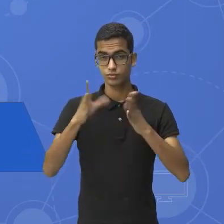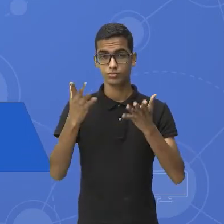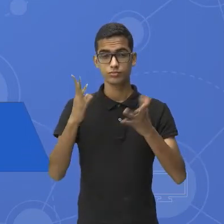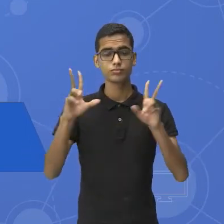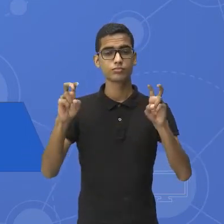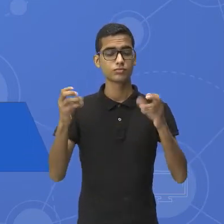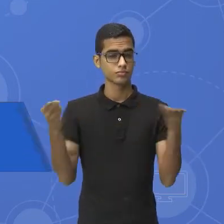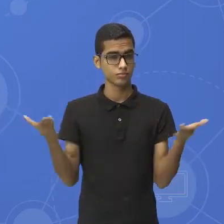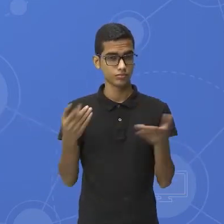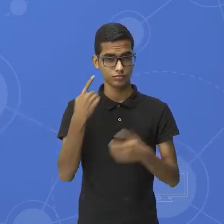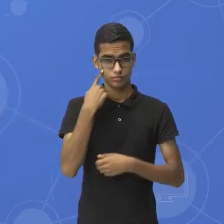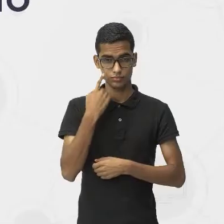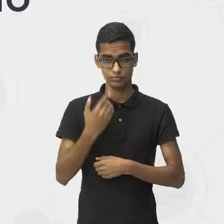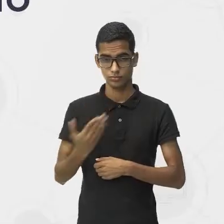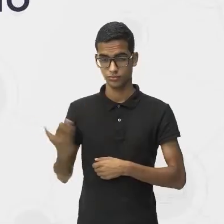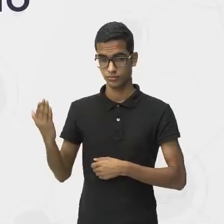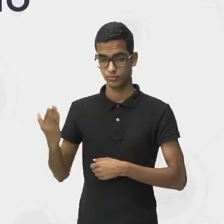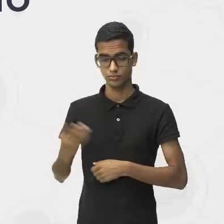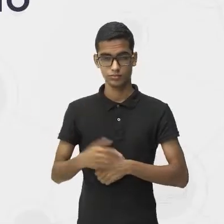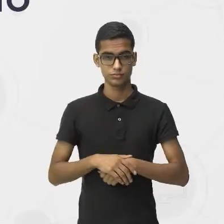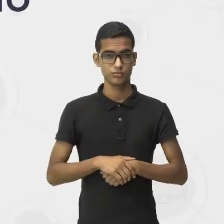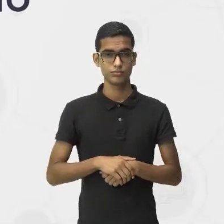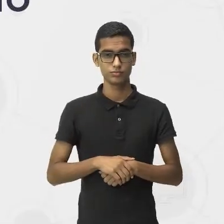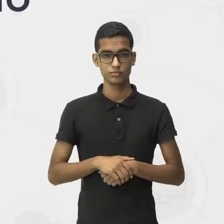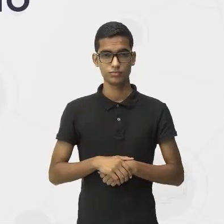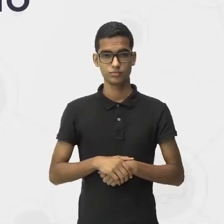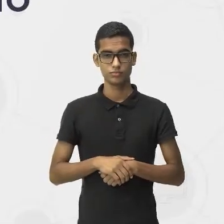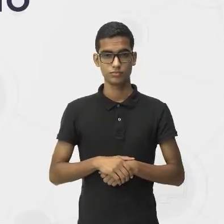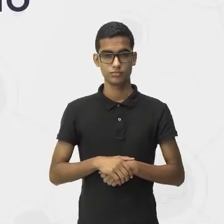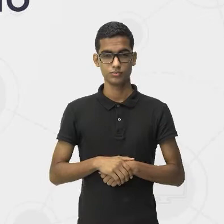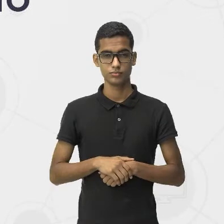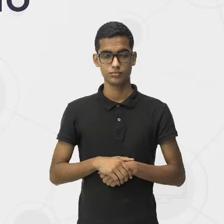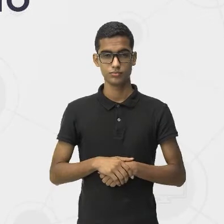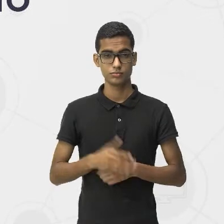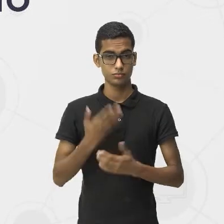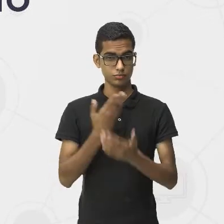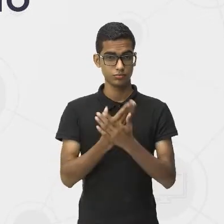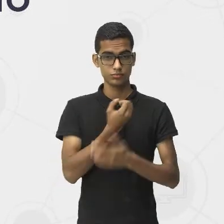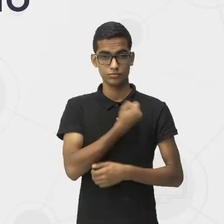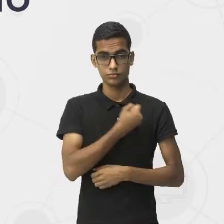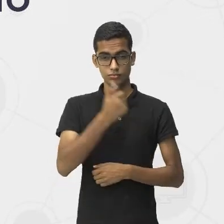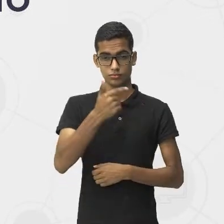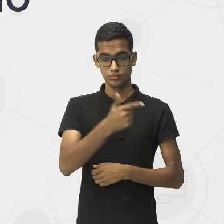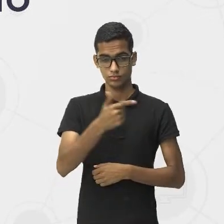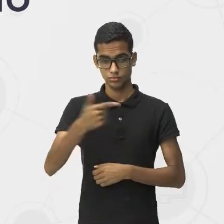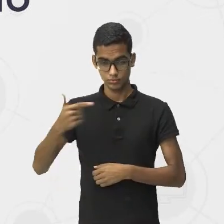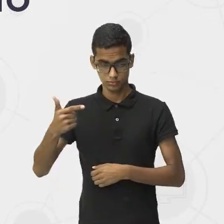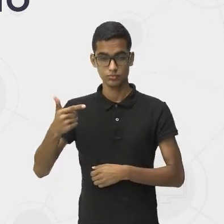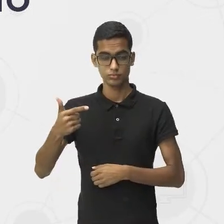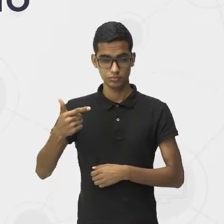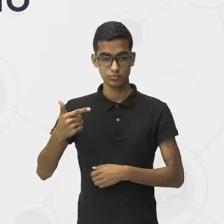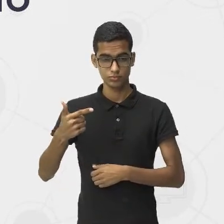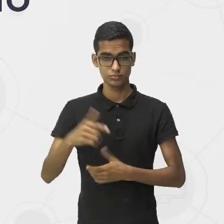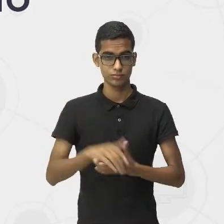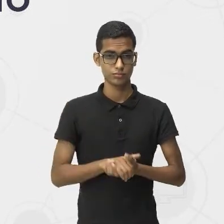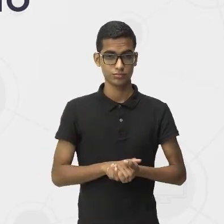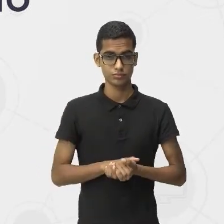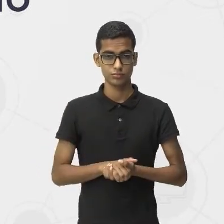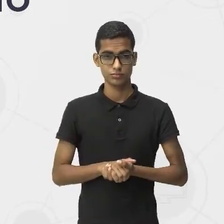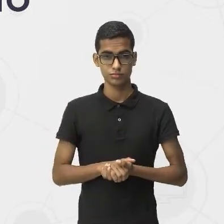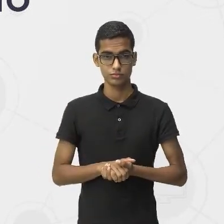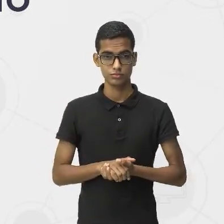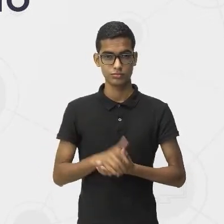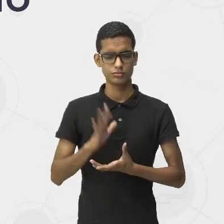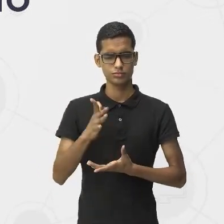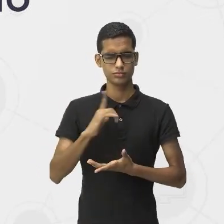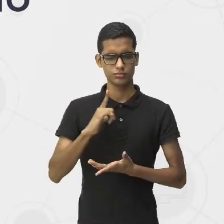nossa aula de hoje. Então, aí está o nosso conteúdo, aula 222. Olha só, lá se vão mais de